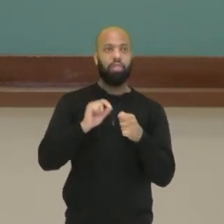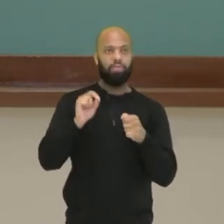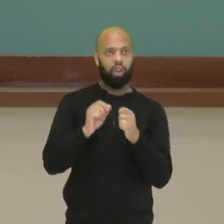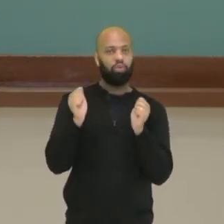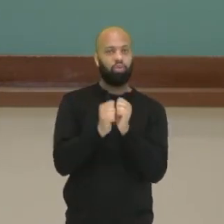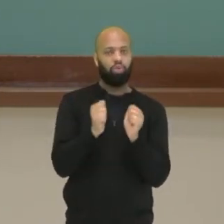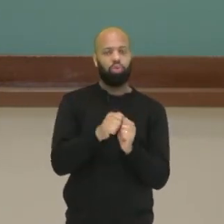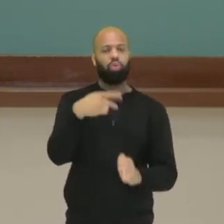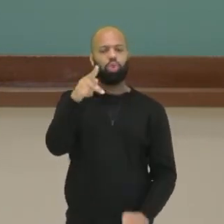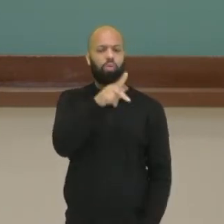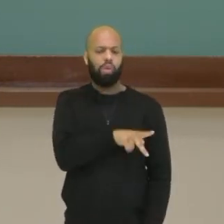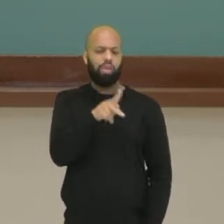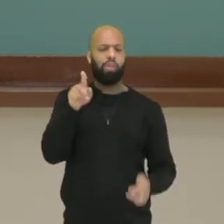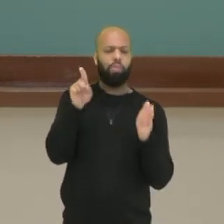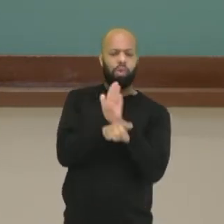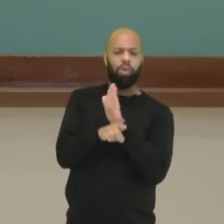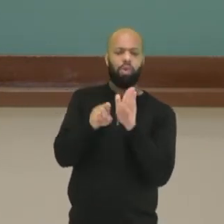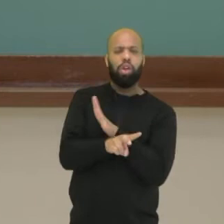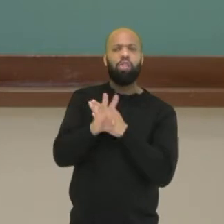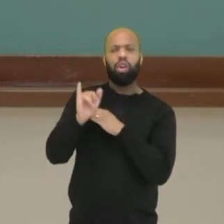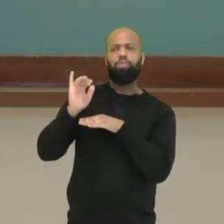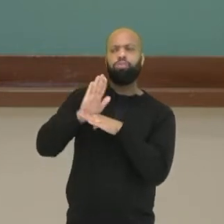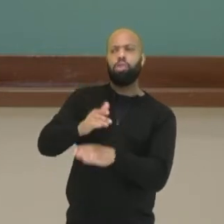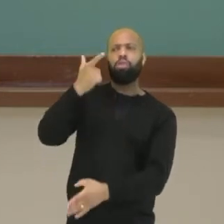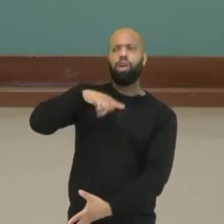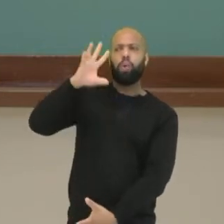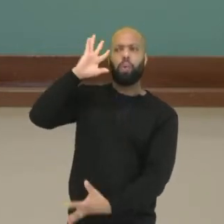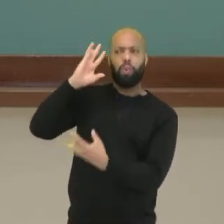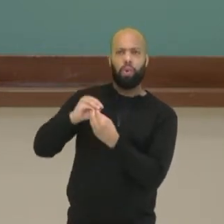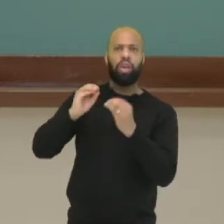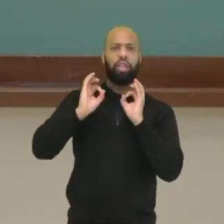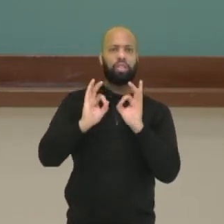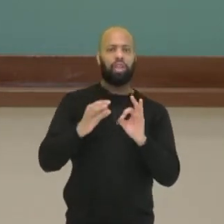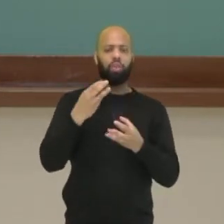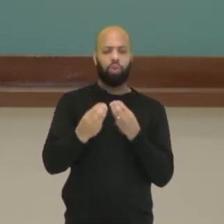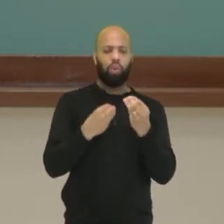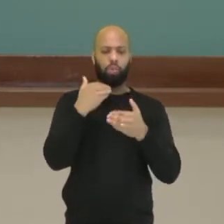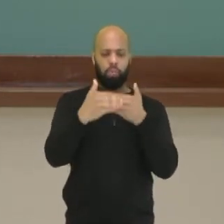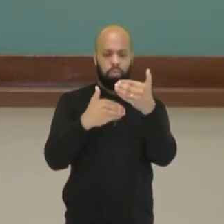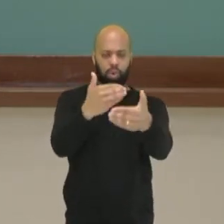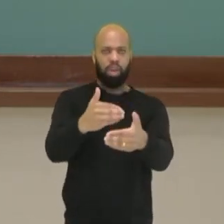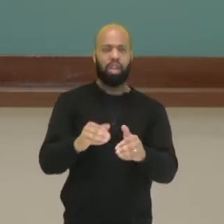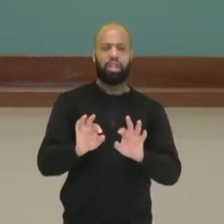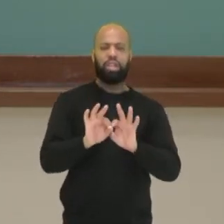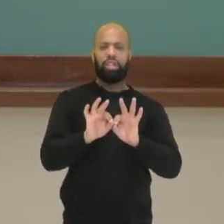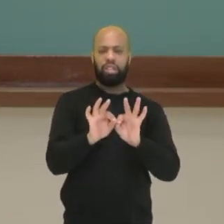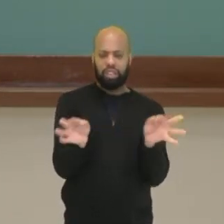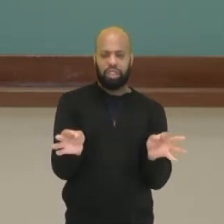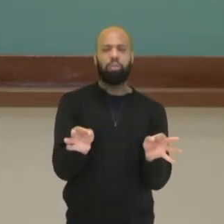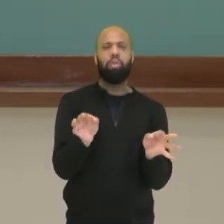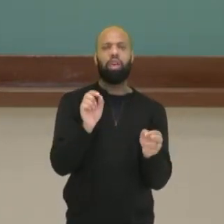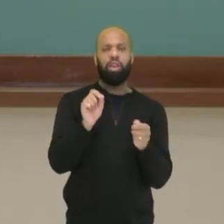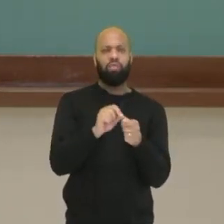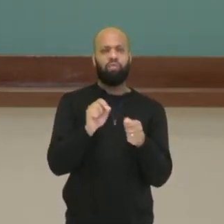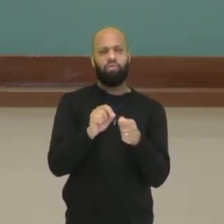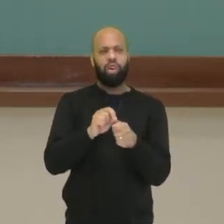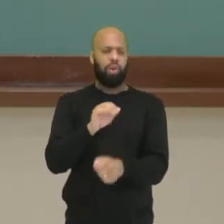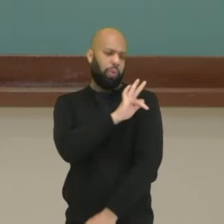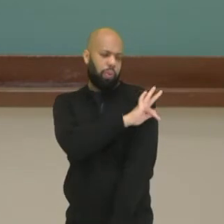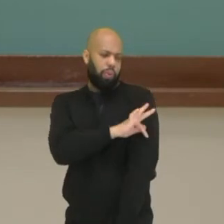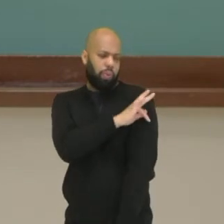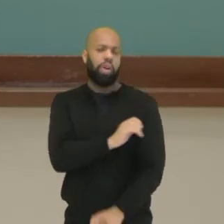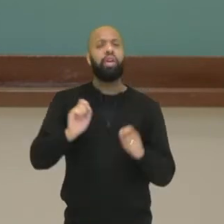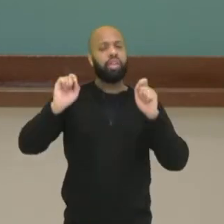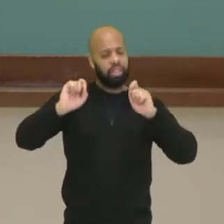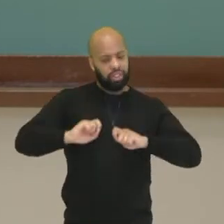do teu professor também, que vai ajudar você a entender melhor todo esse processo. É um negocinho simples, já se faz lá no ensino fundamental, que você pode repetir